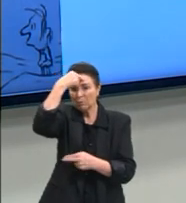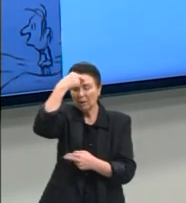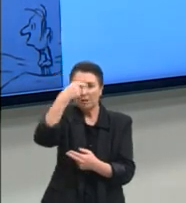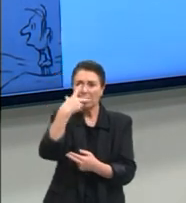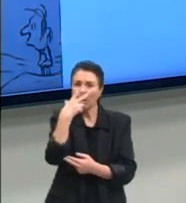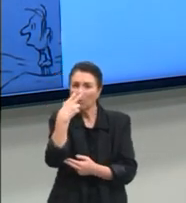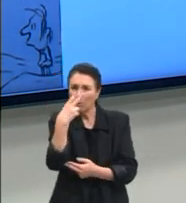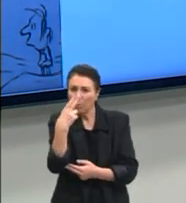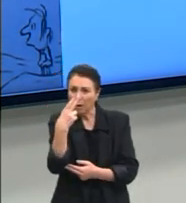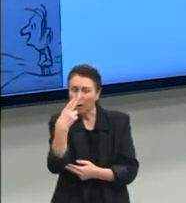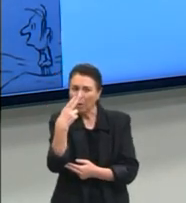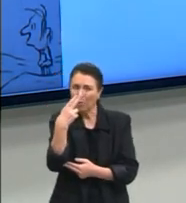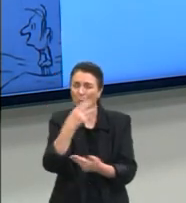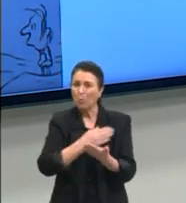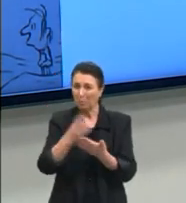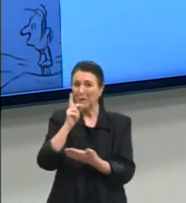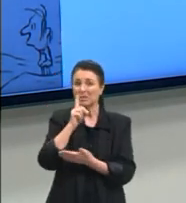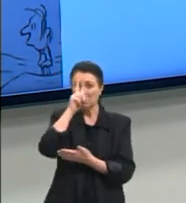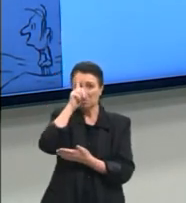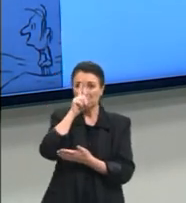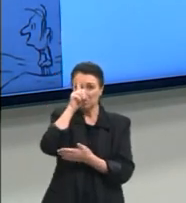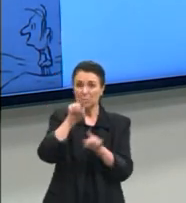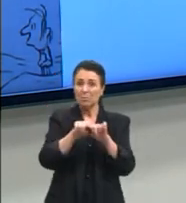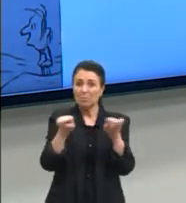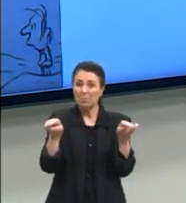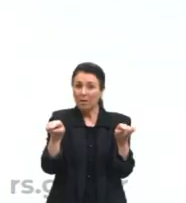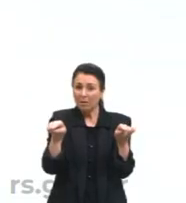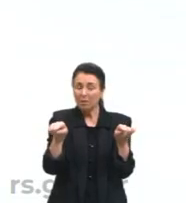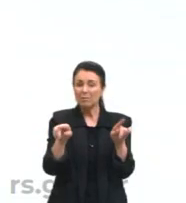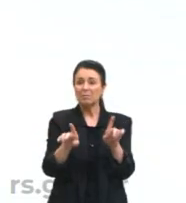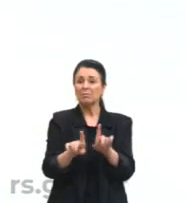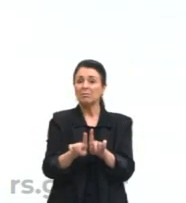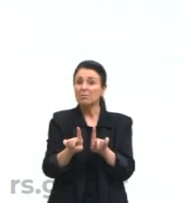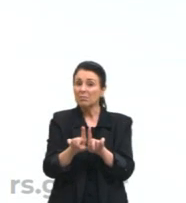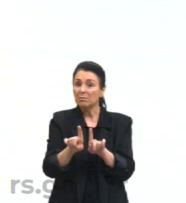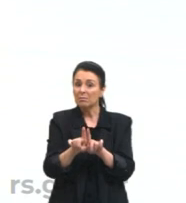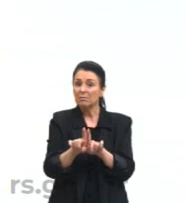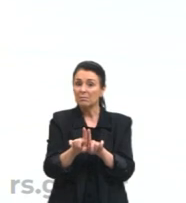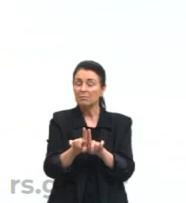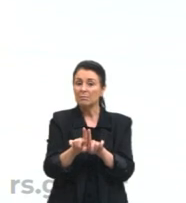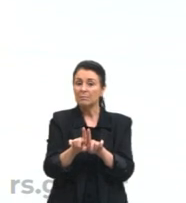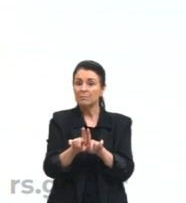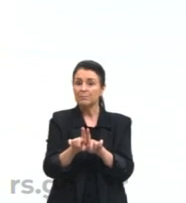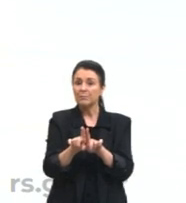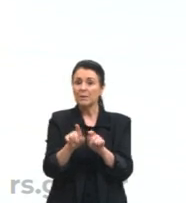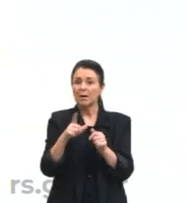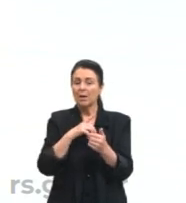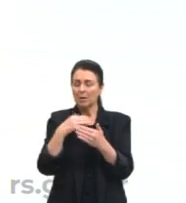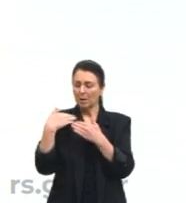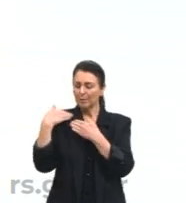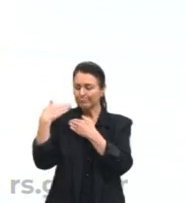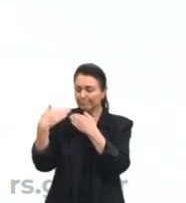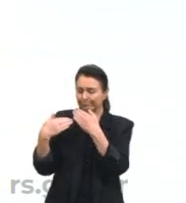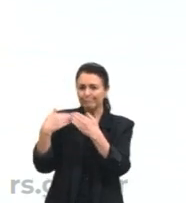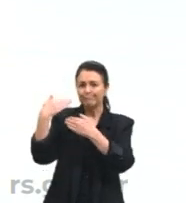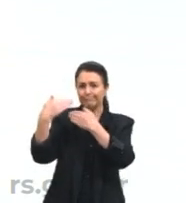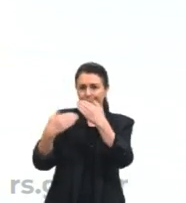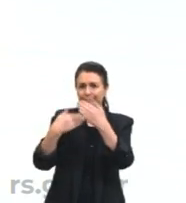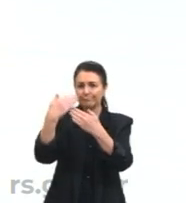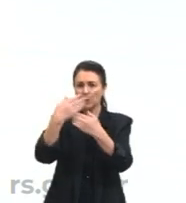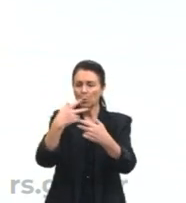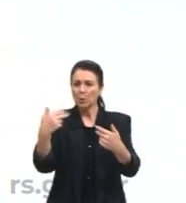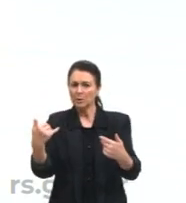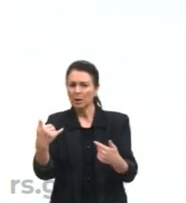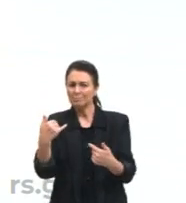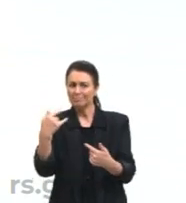perigoso mas por outro lado ele também é ele perpetua as coisas interessantes